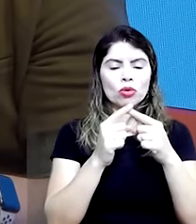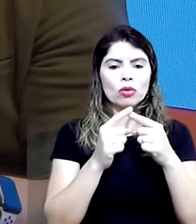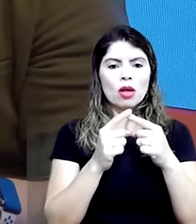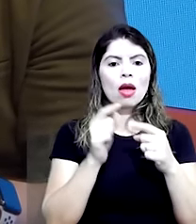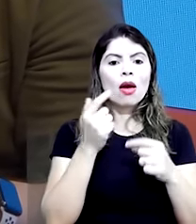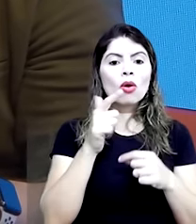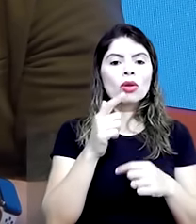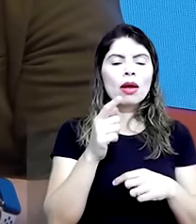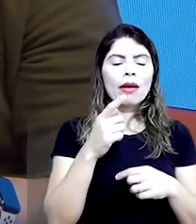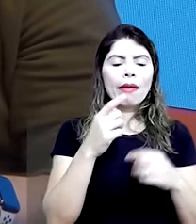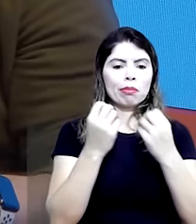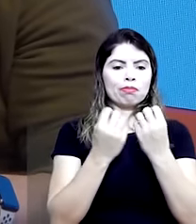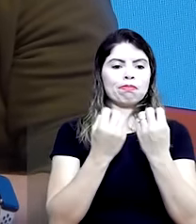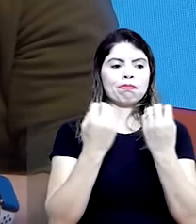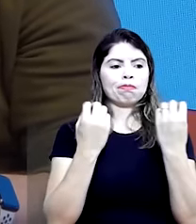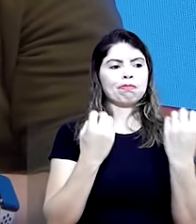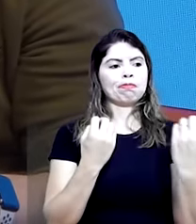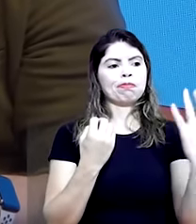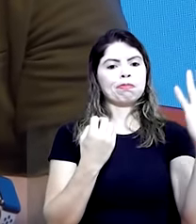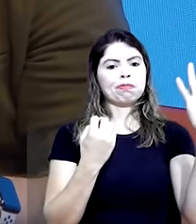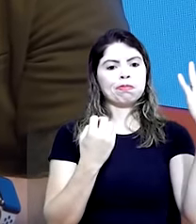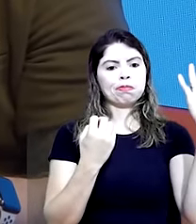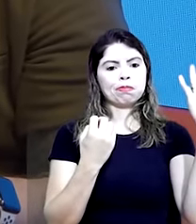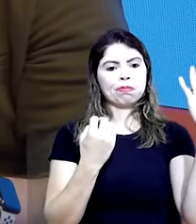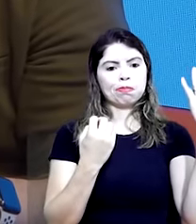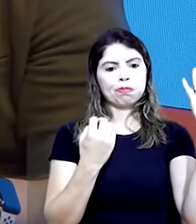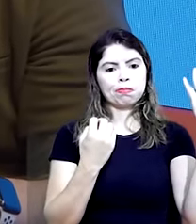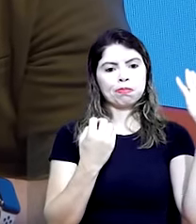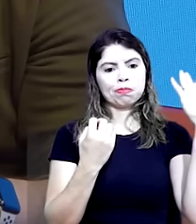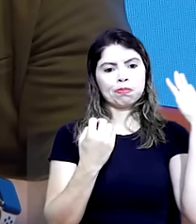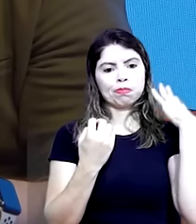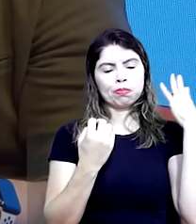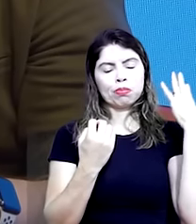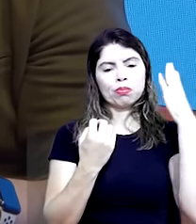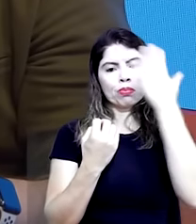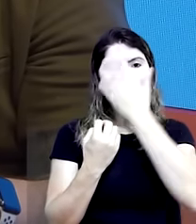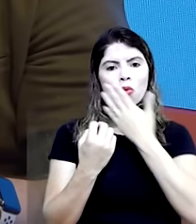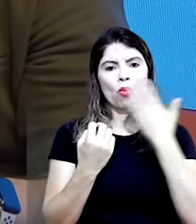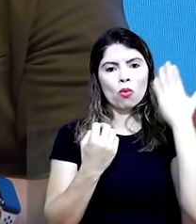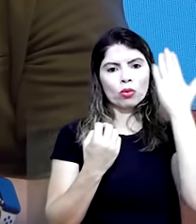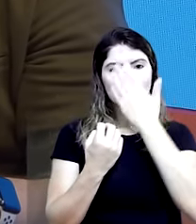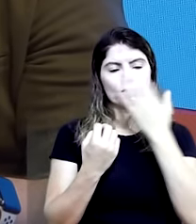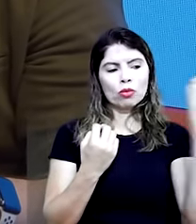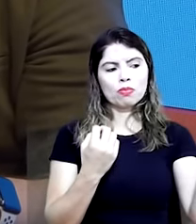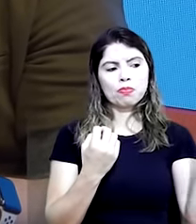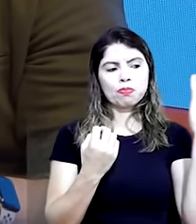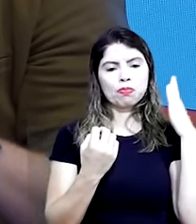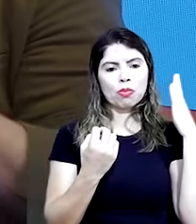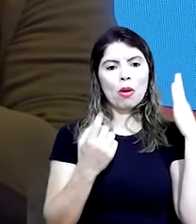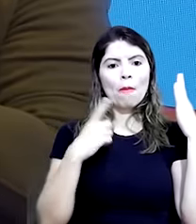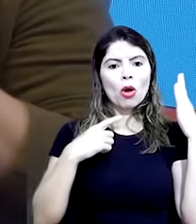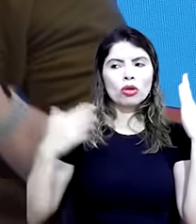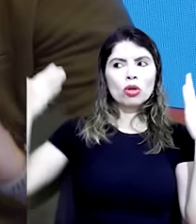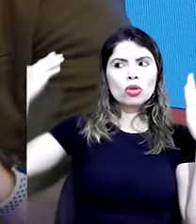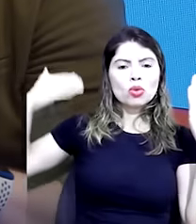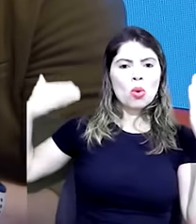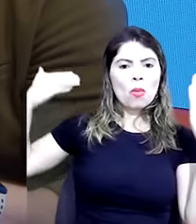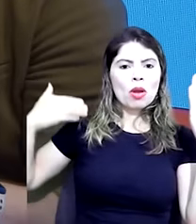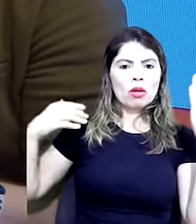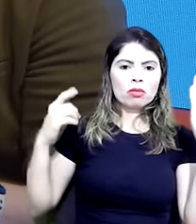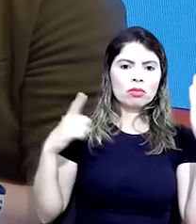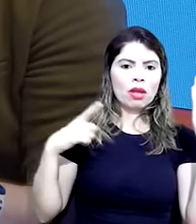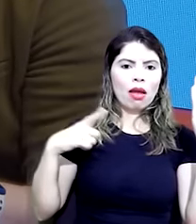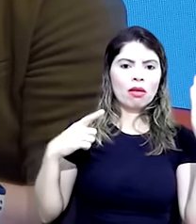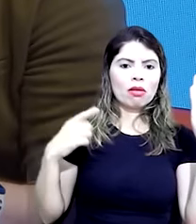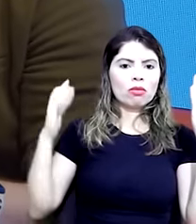preenchimento a f Light ela pode ser usada jogando lateralmente no teu rosto então ela vai tirar a sombra que pode formar Opa a luz